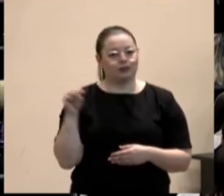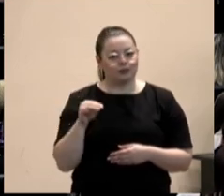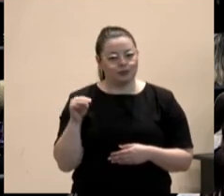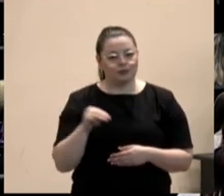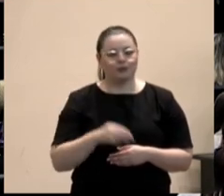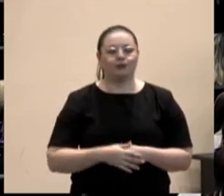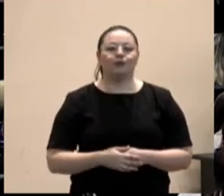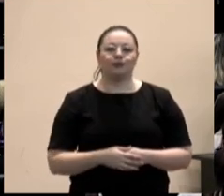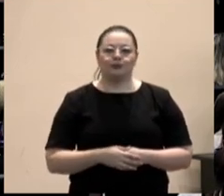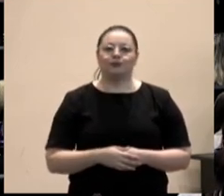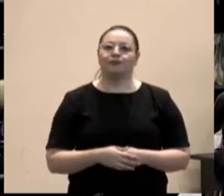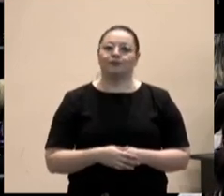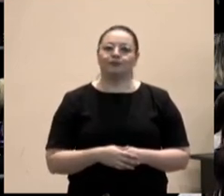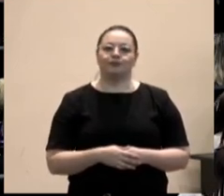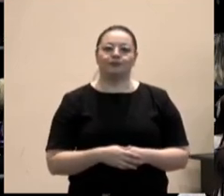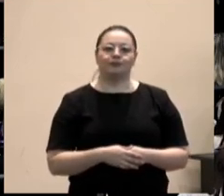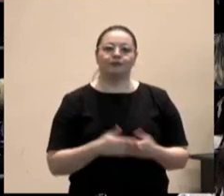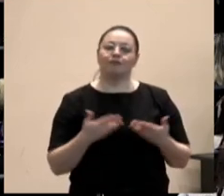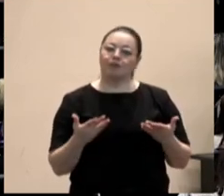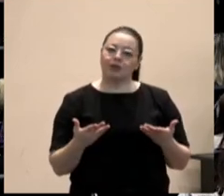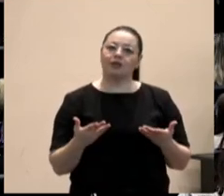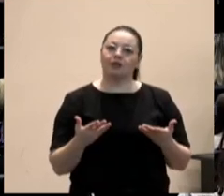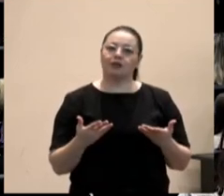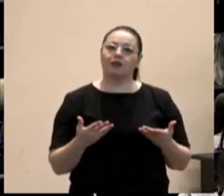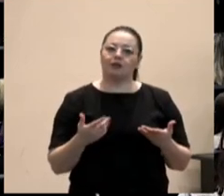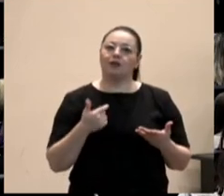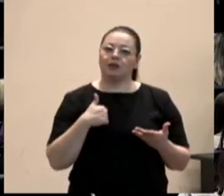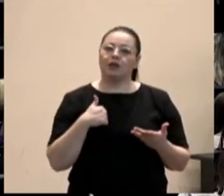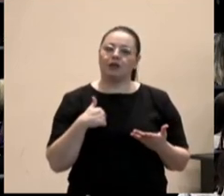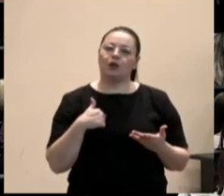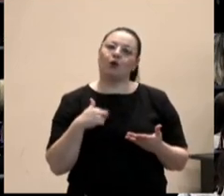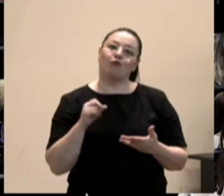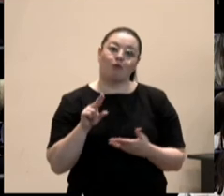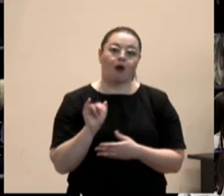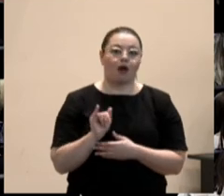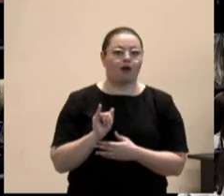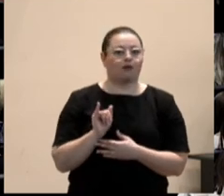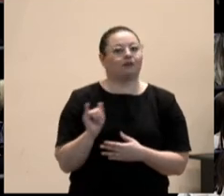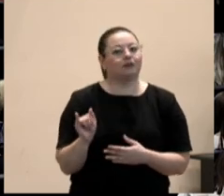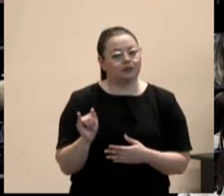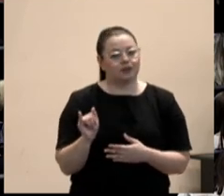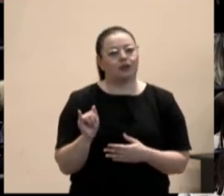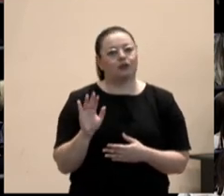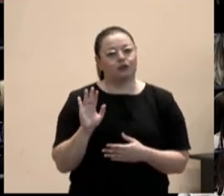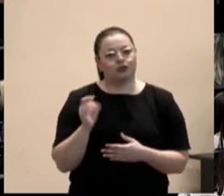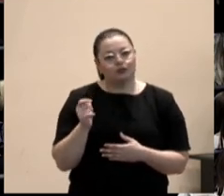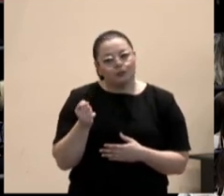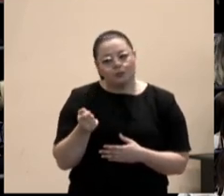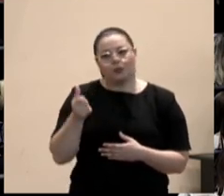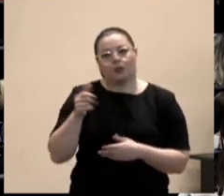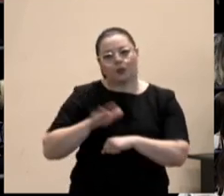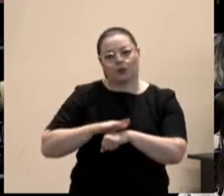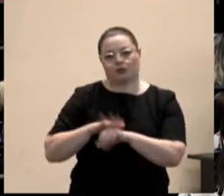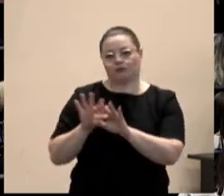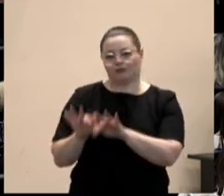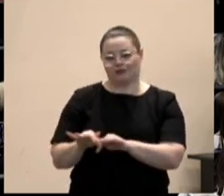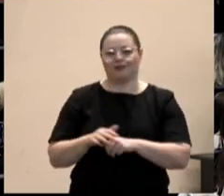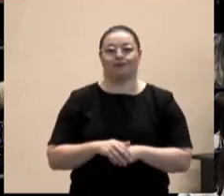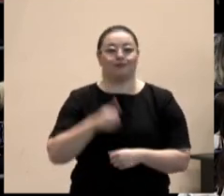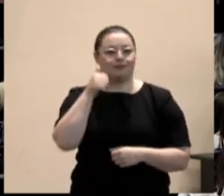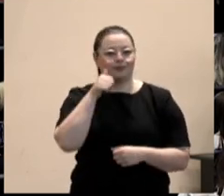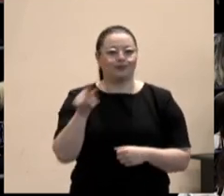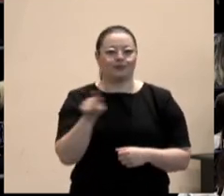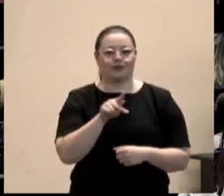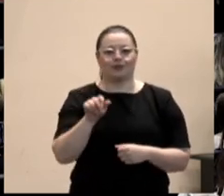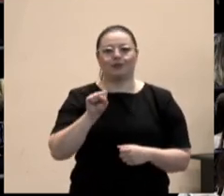né, e que eu vou avisá-la, né, quando estiver aí para concluir. Professora Suzane, então,